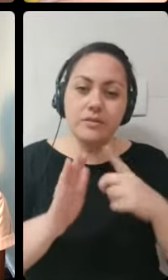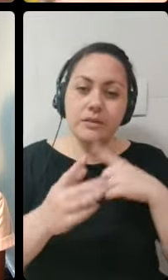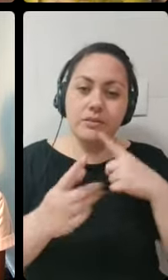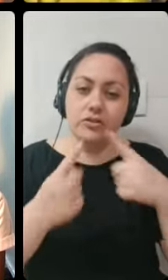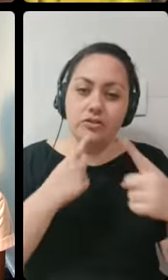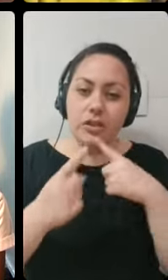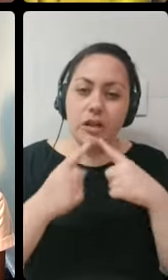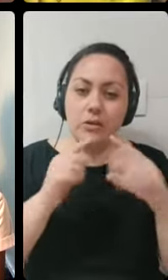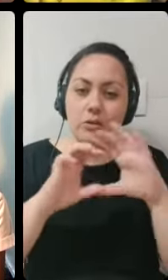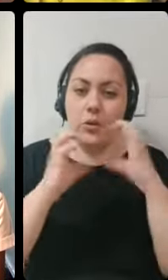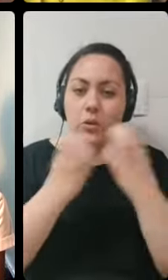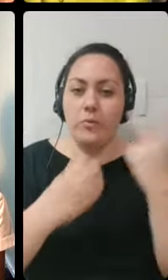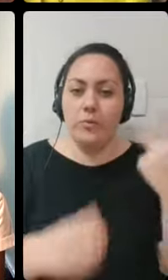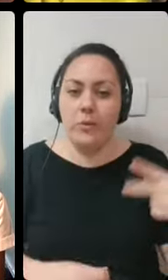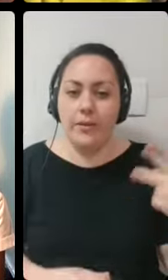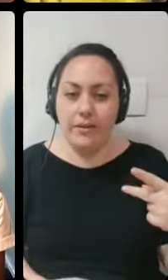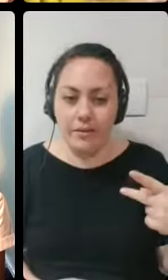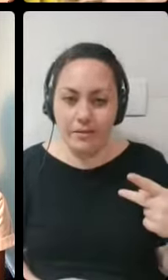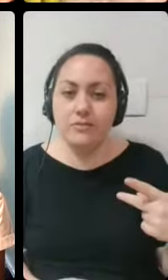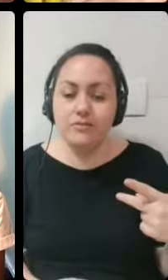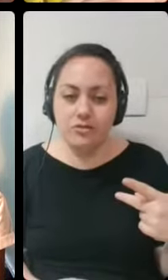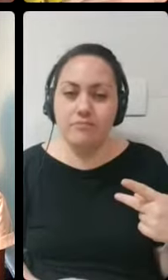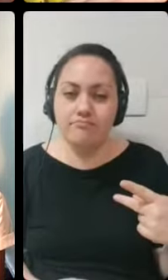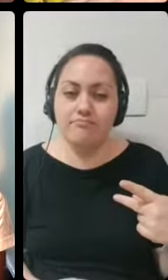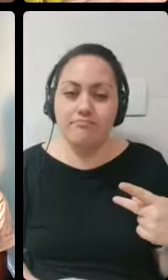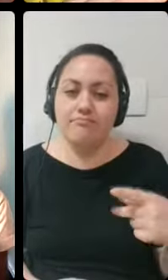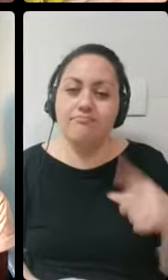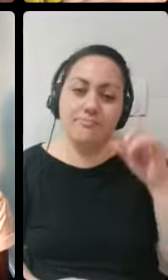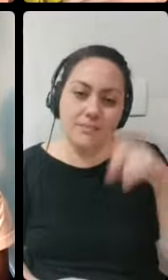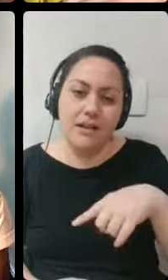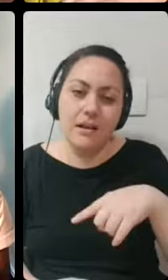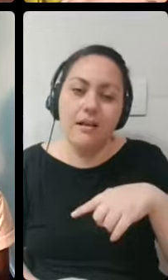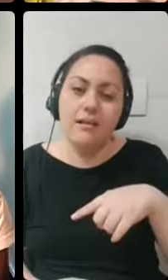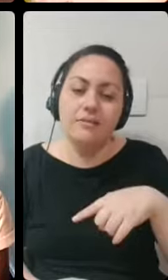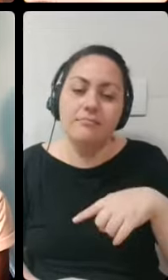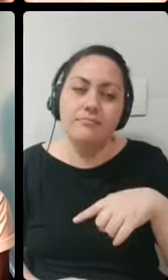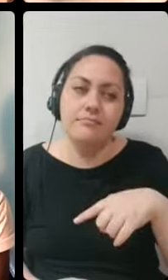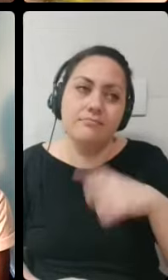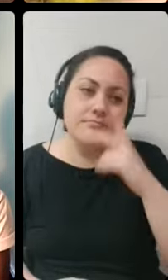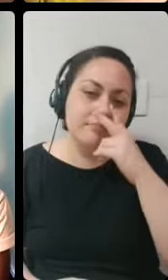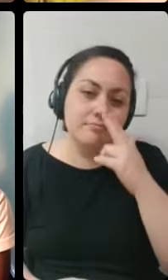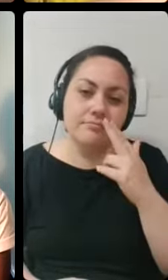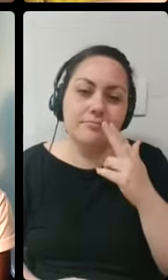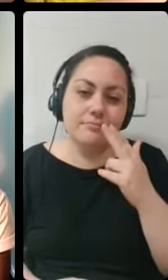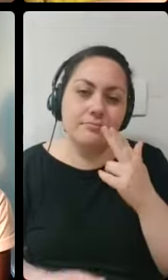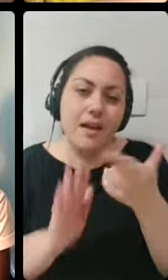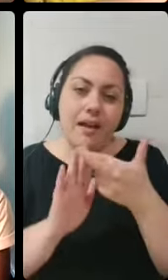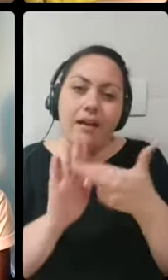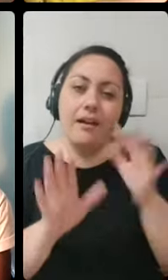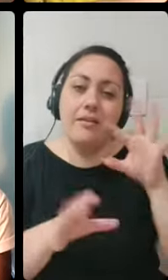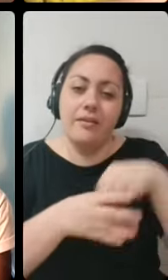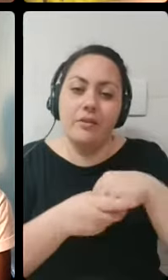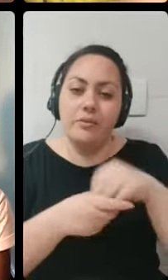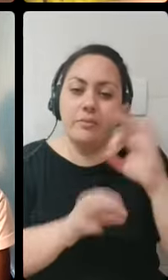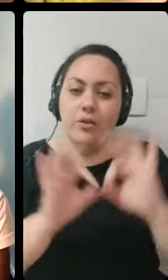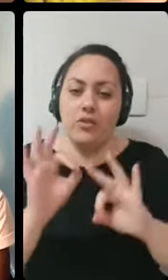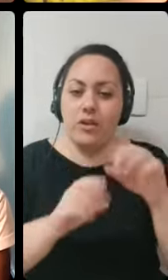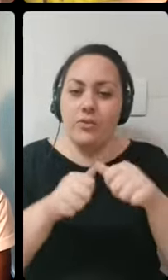E que é um dos, né, uma das diretrizes de projetos de extensão, né? E